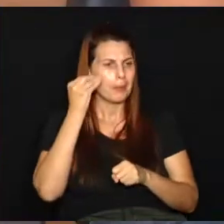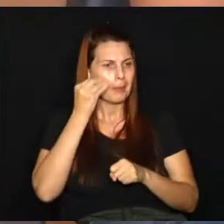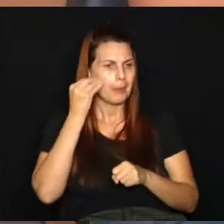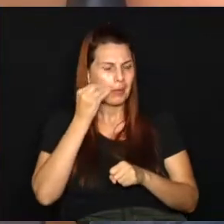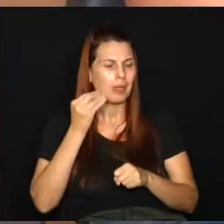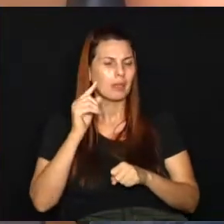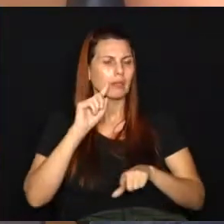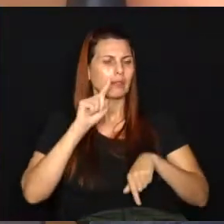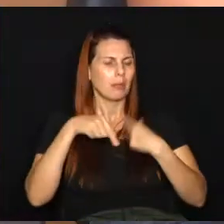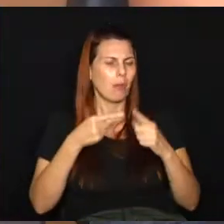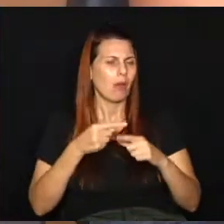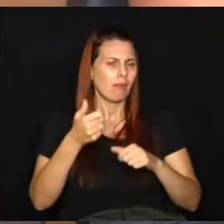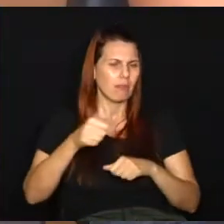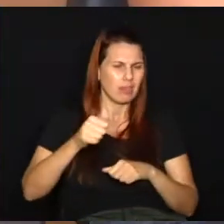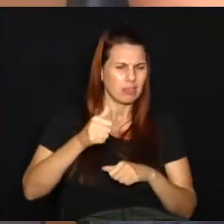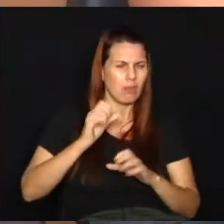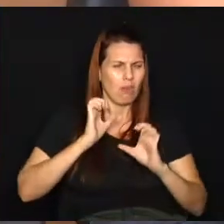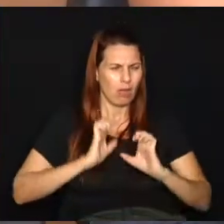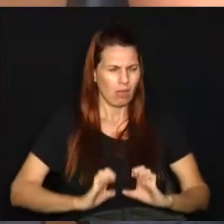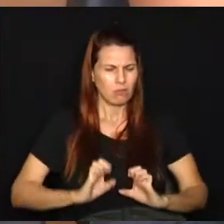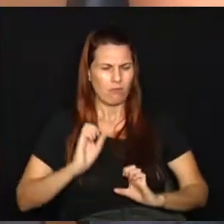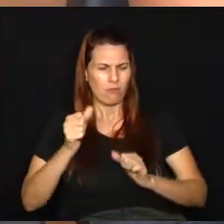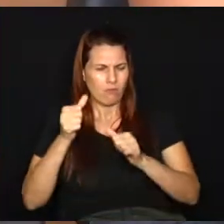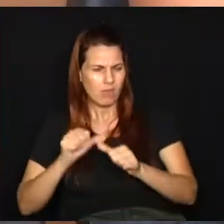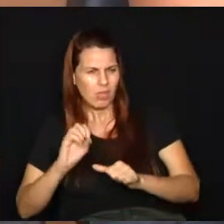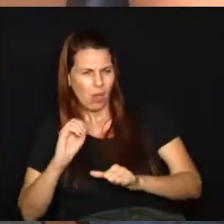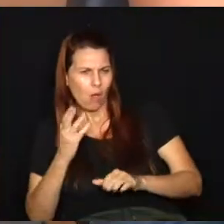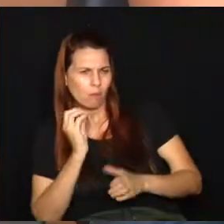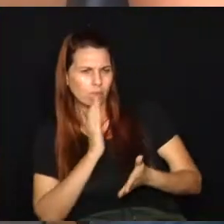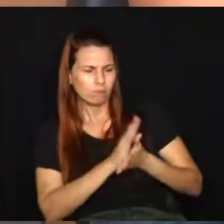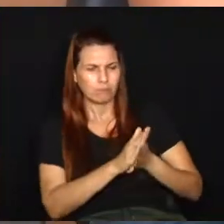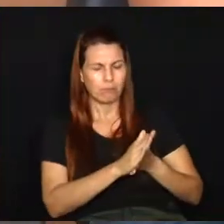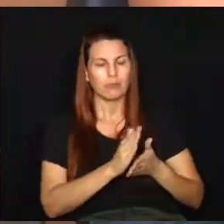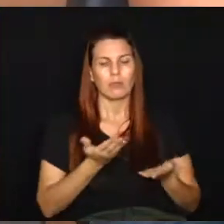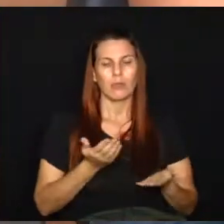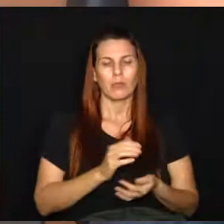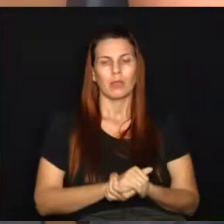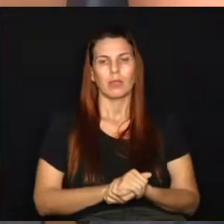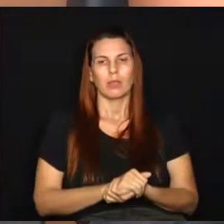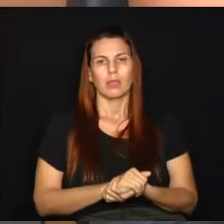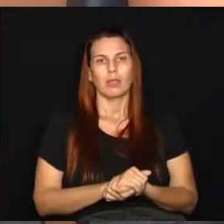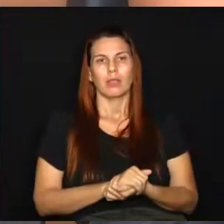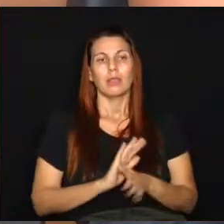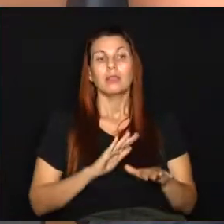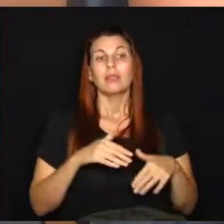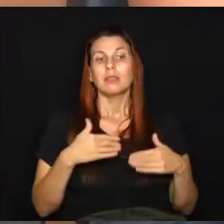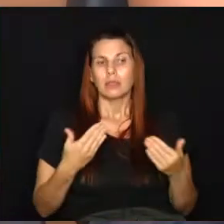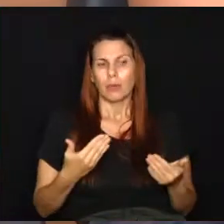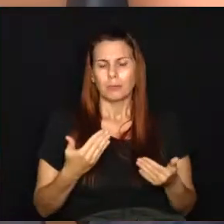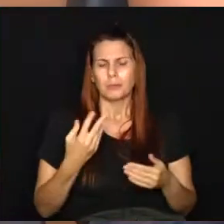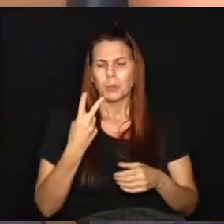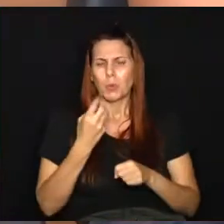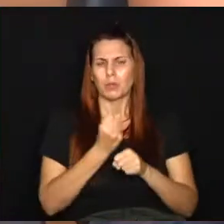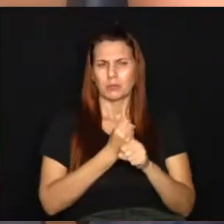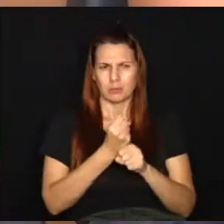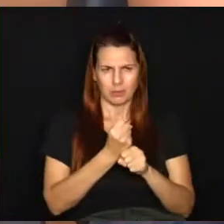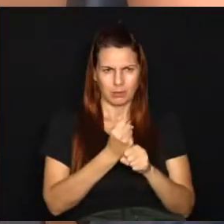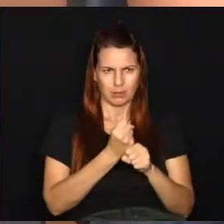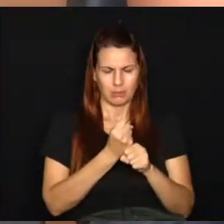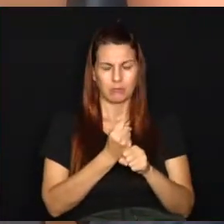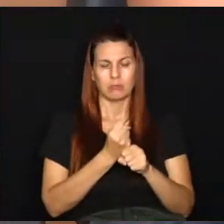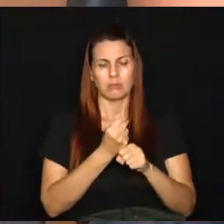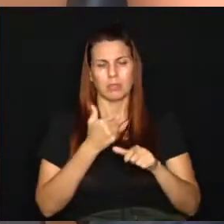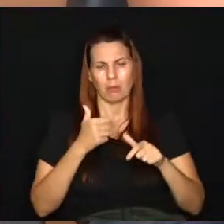de ética para poder avaliar se ele fica ou se ele é efetivado ou não. E aí, nesses 2 anos de